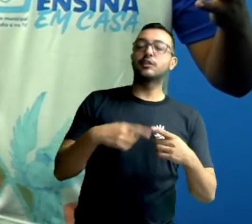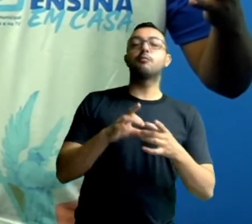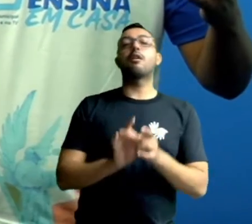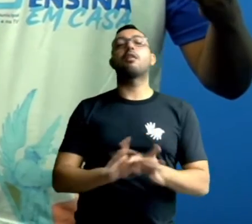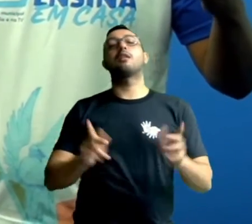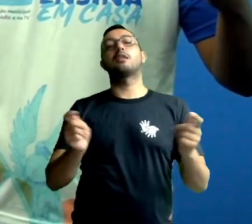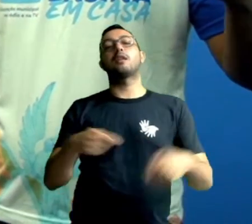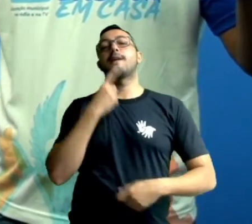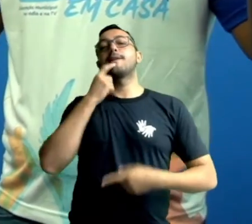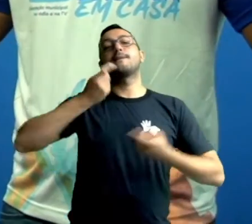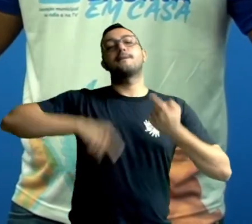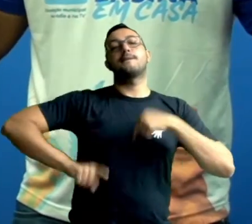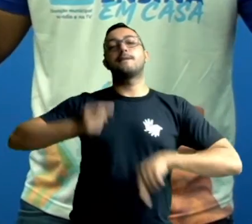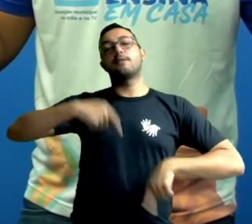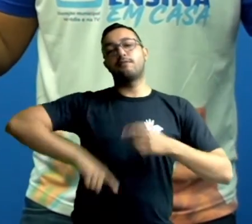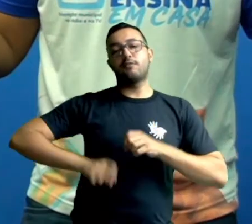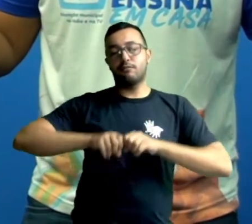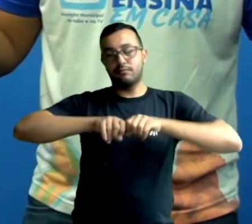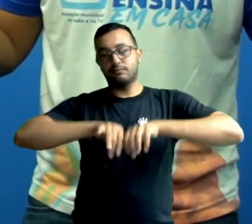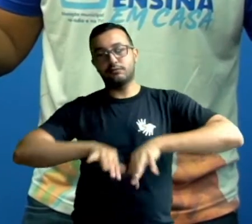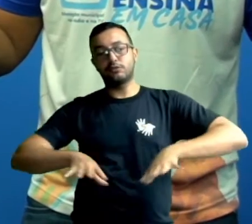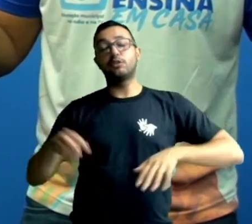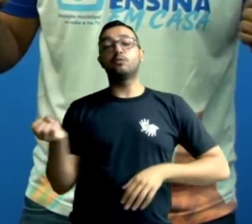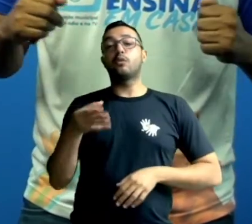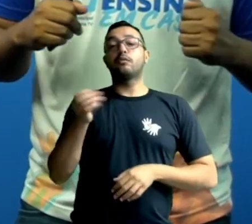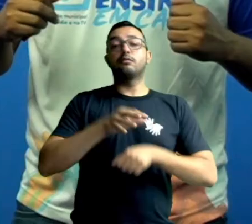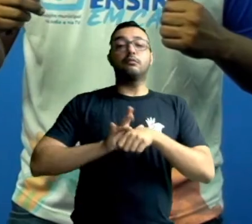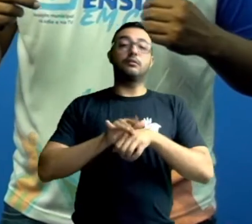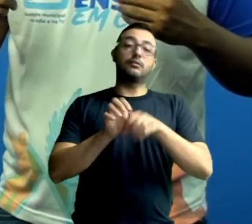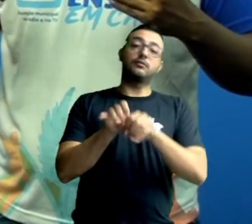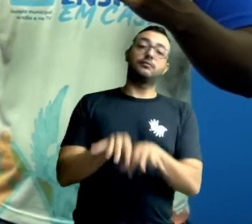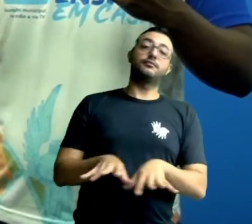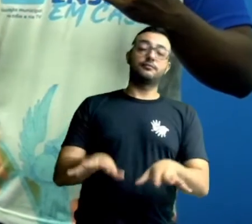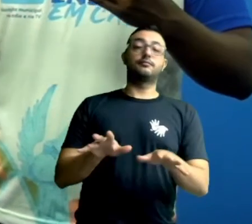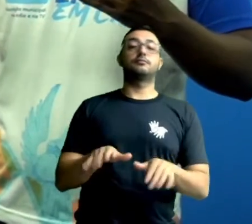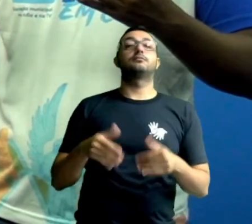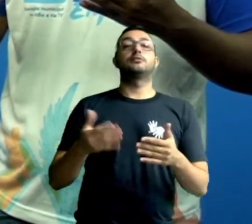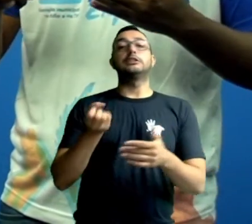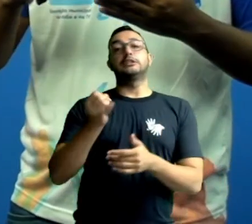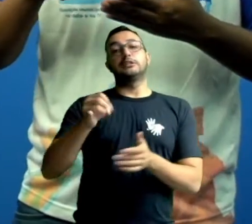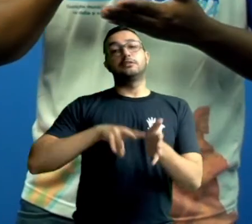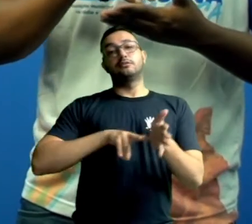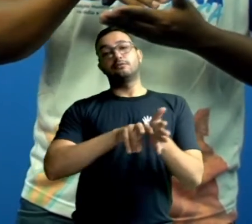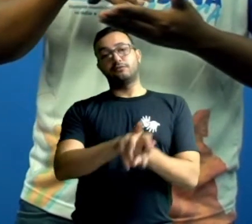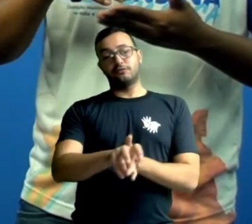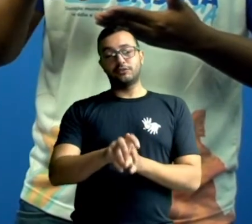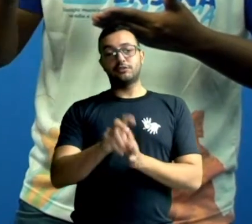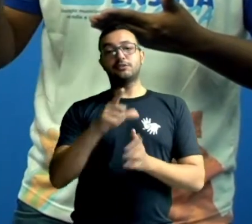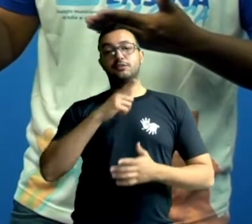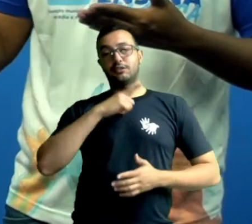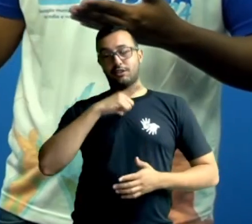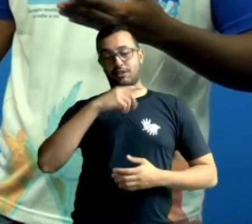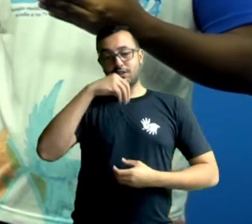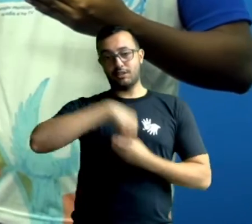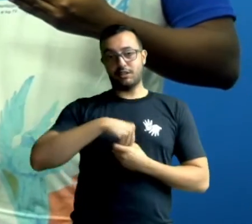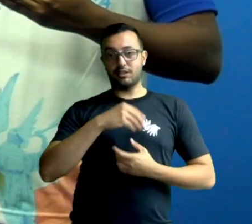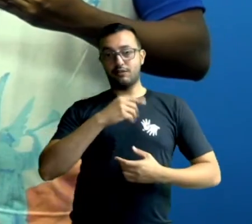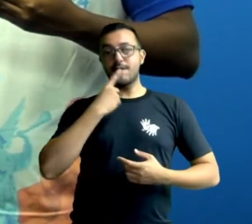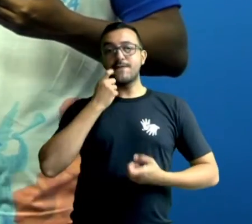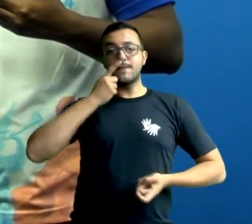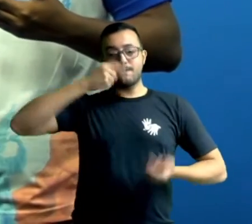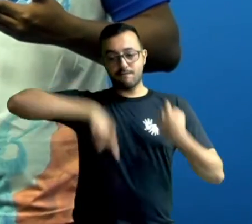pela corrente sanguínea, infectando novas células. E quando o vírus se encontra na corrente sanguínea,